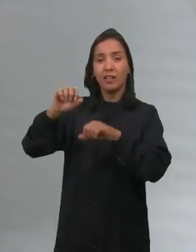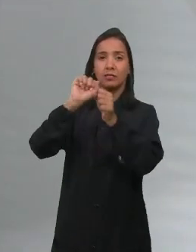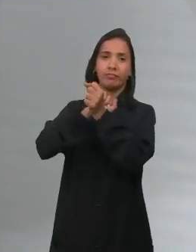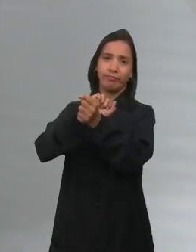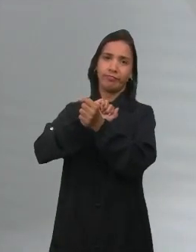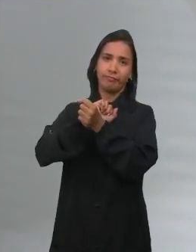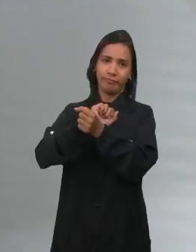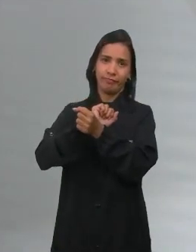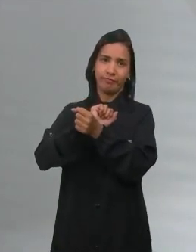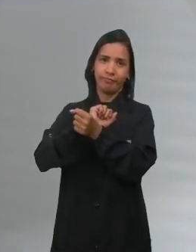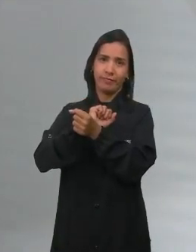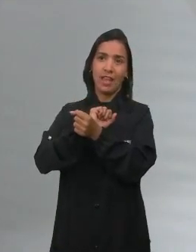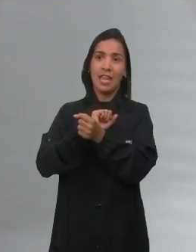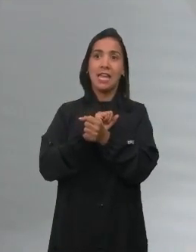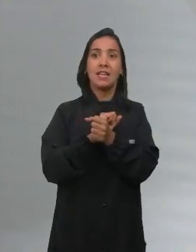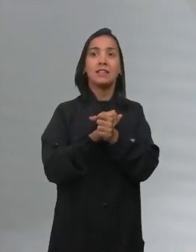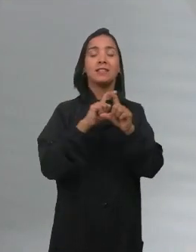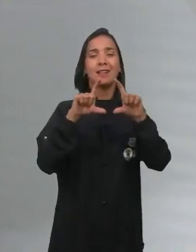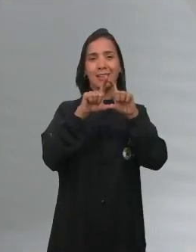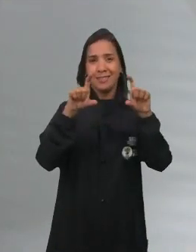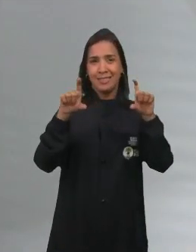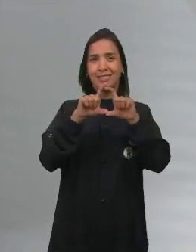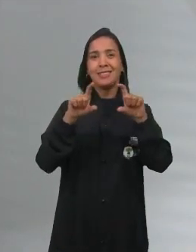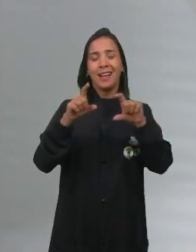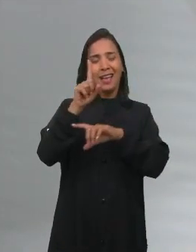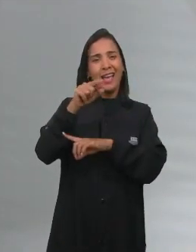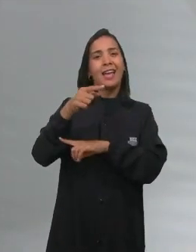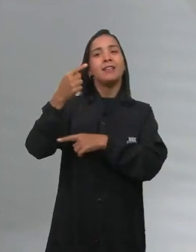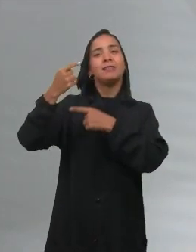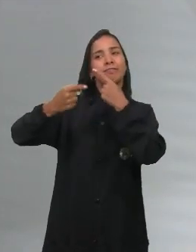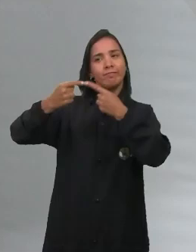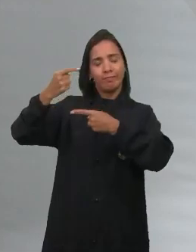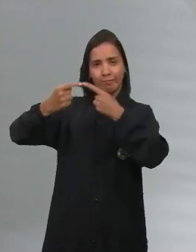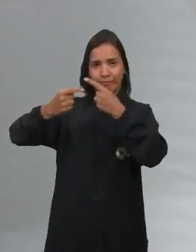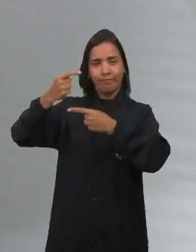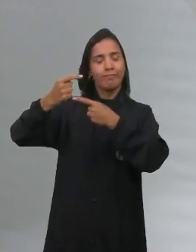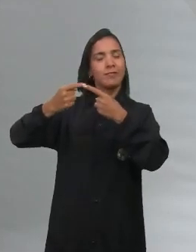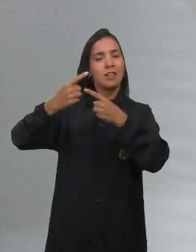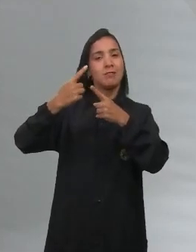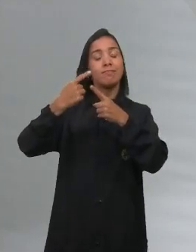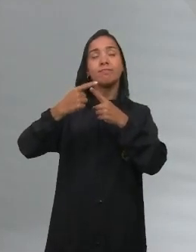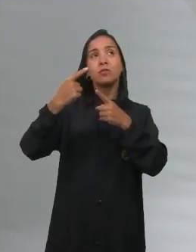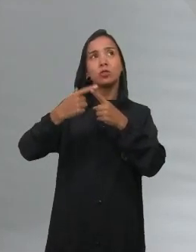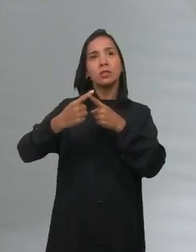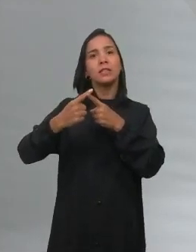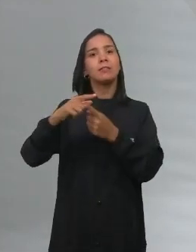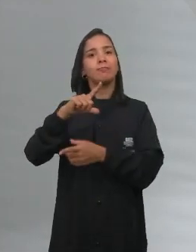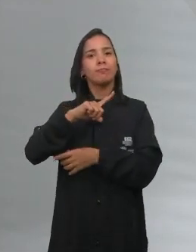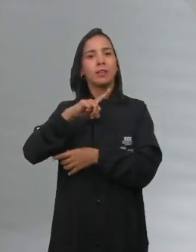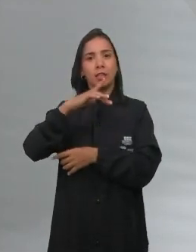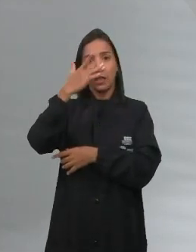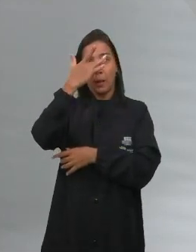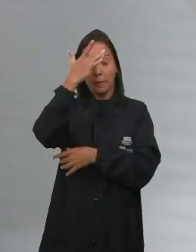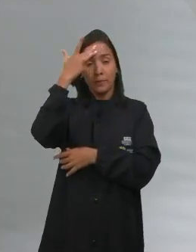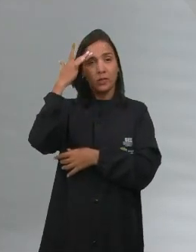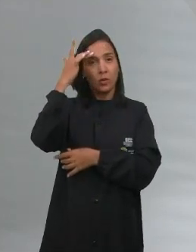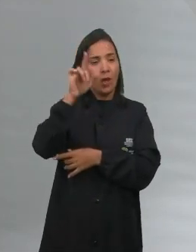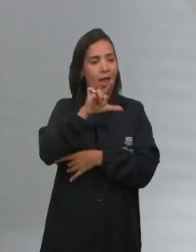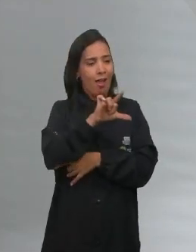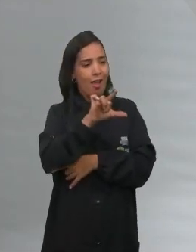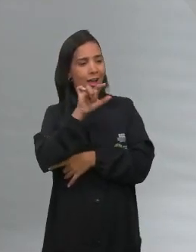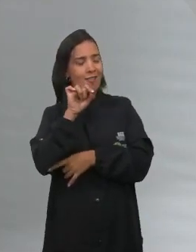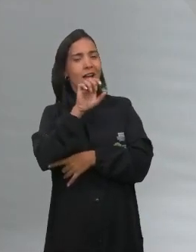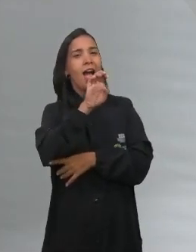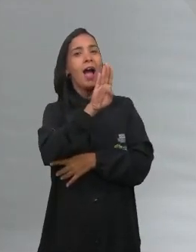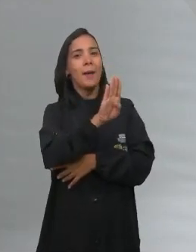aqui gerou uma polêmica. Justamente por quê? Porque muitos acreditavam que o gabarito correto seria a letra B. Lógico